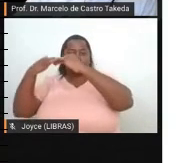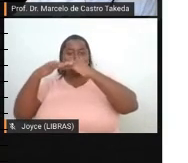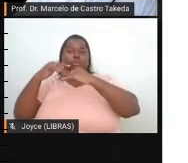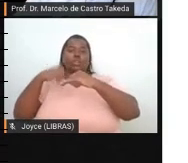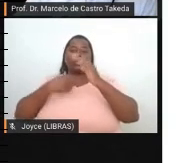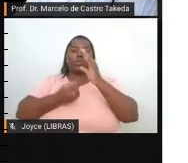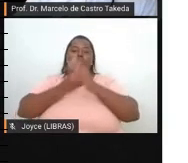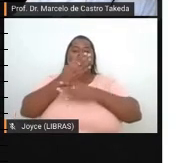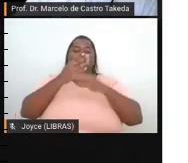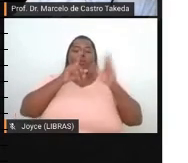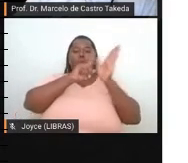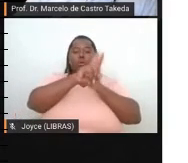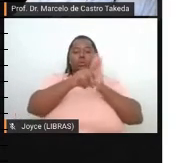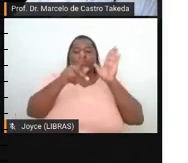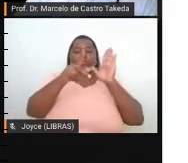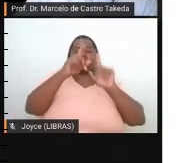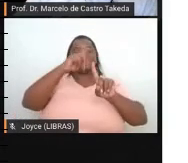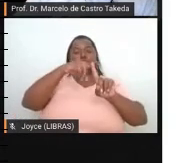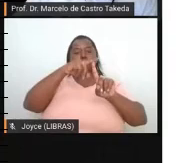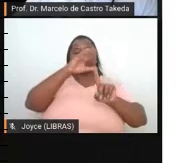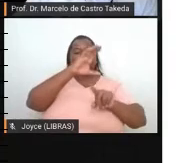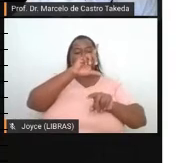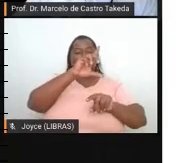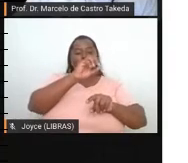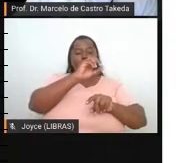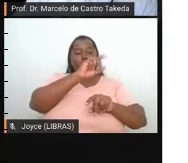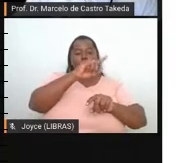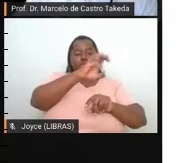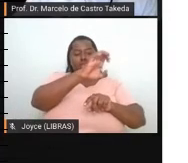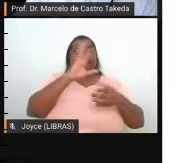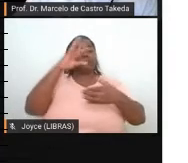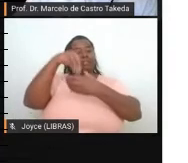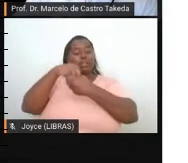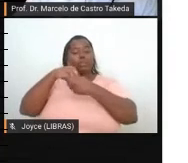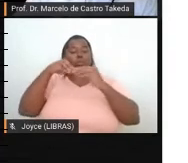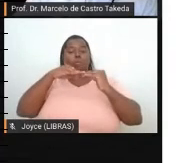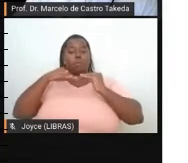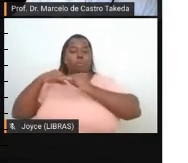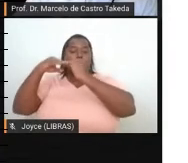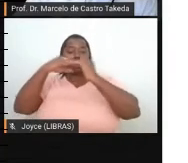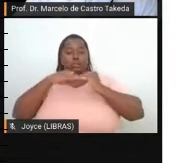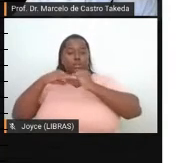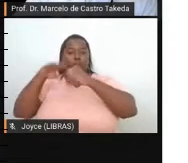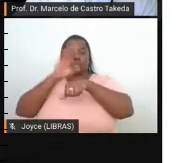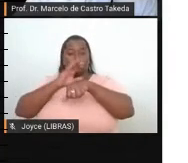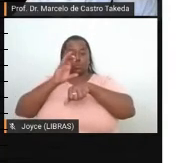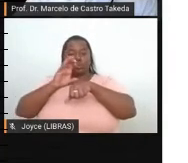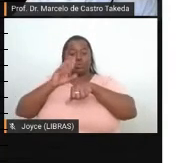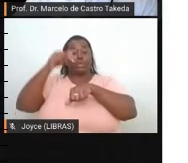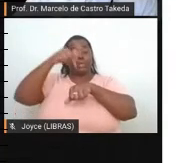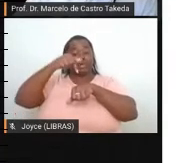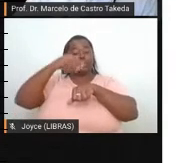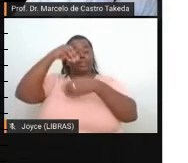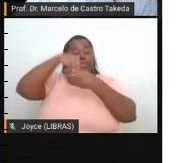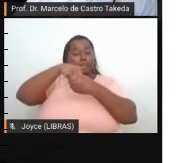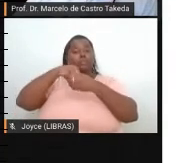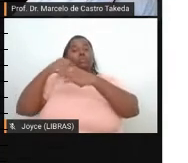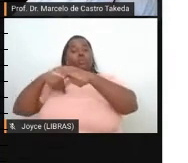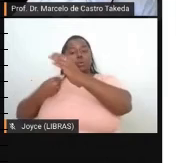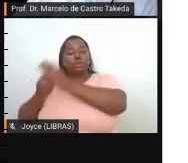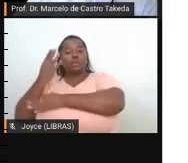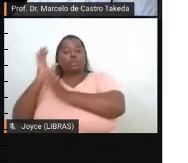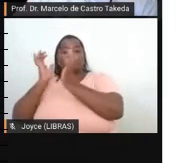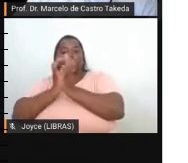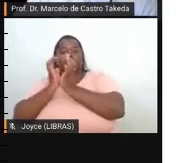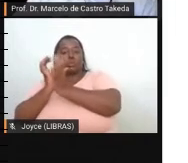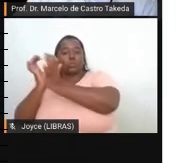close dentro de padrão do curso, e dentro da questão tipo close eu criei categorias que são relativas às unidades